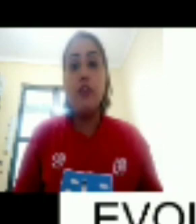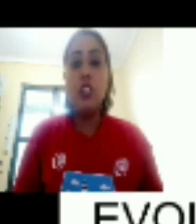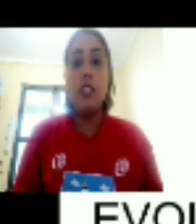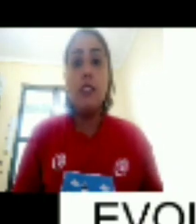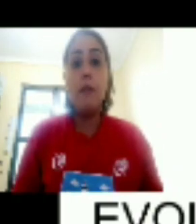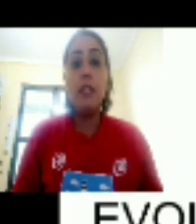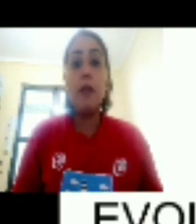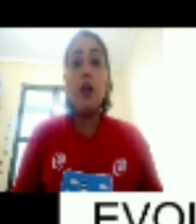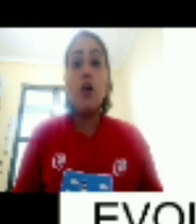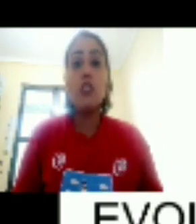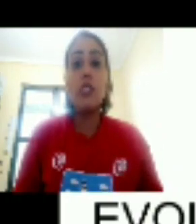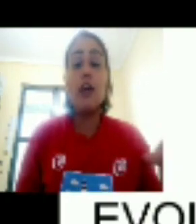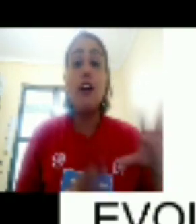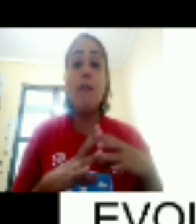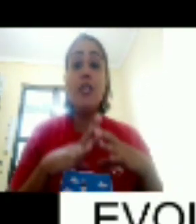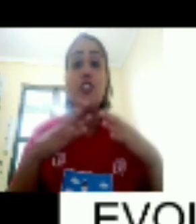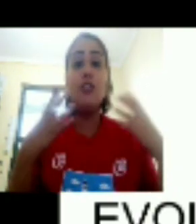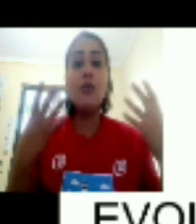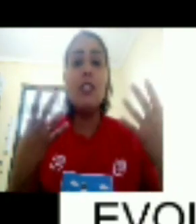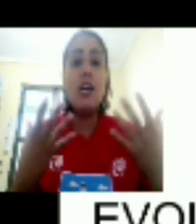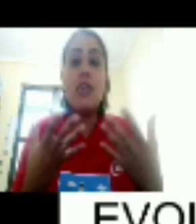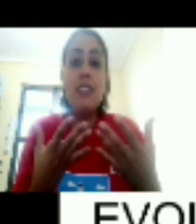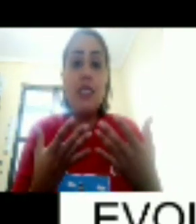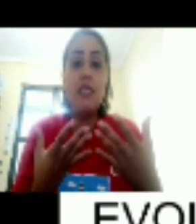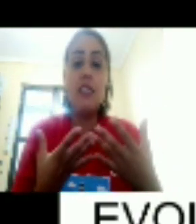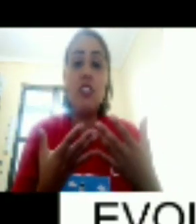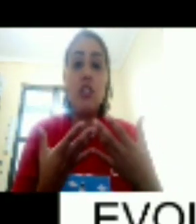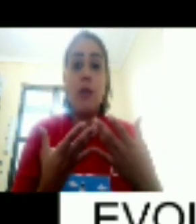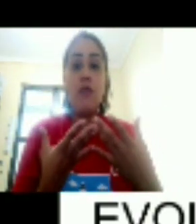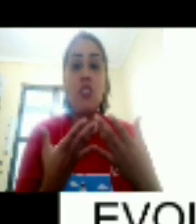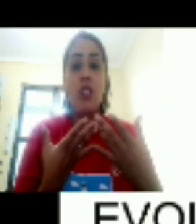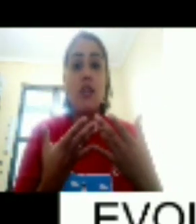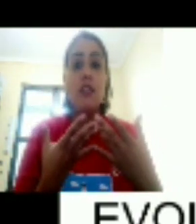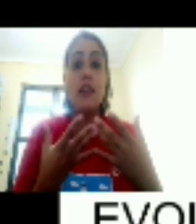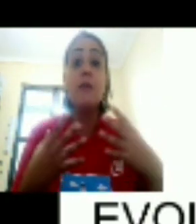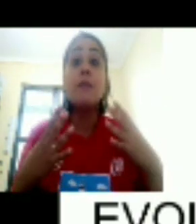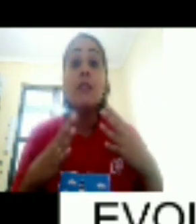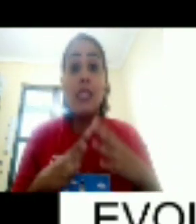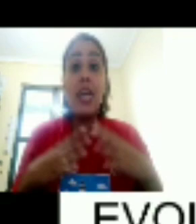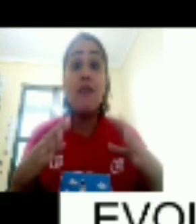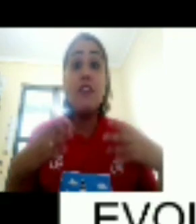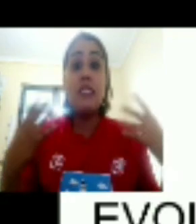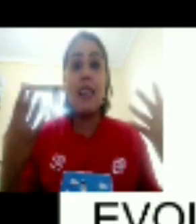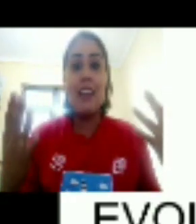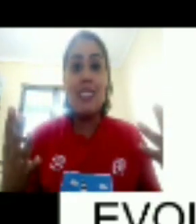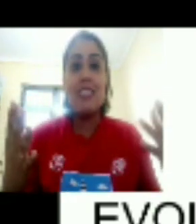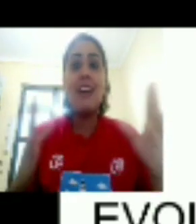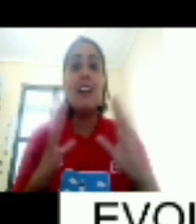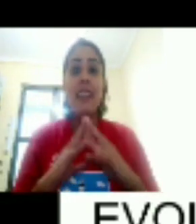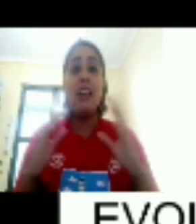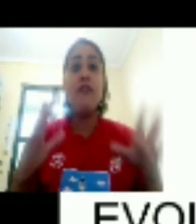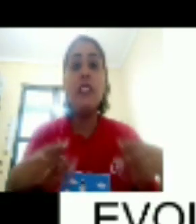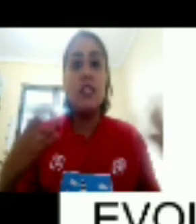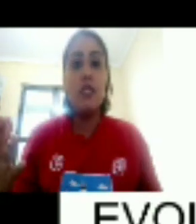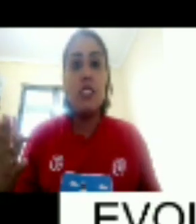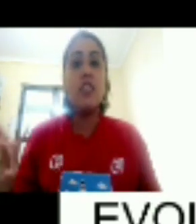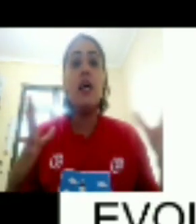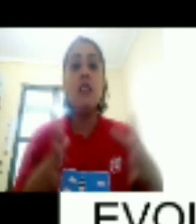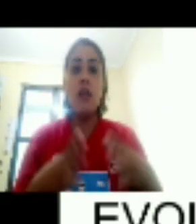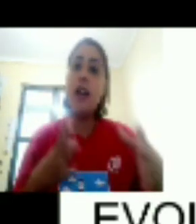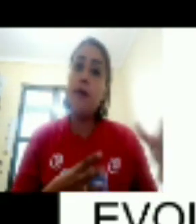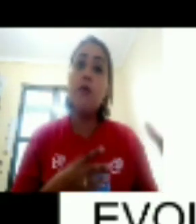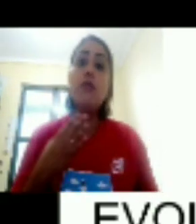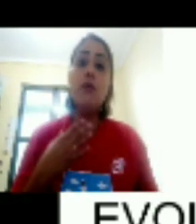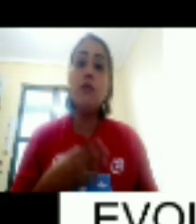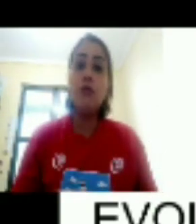ambiental, vigilância epidemiológica, mas todo esse sistema de vigilância, quem fiscaliza, quem